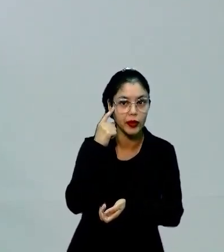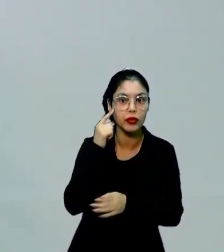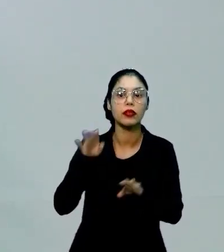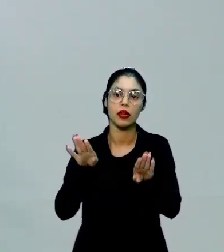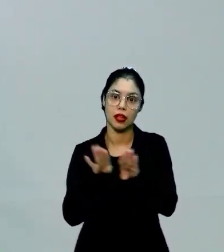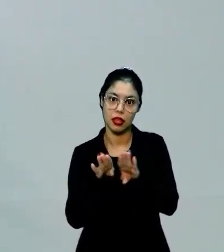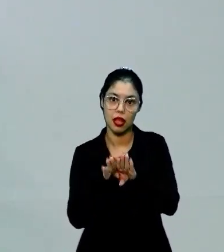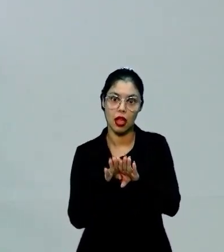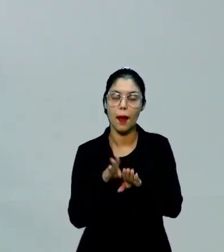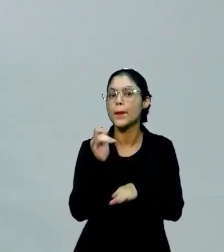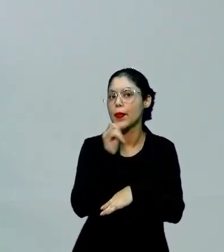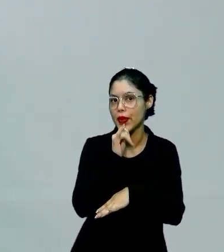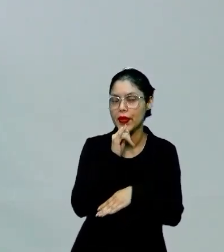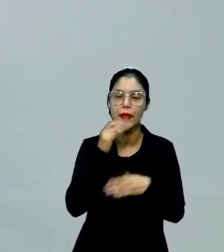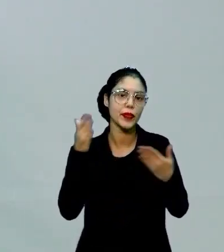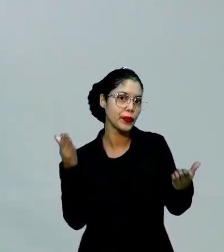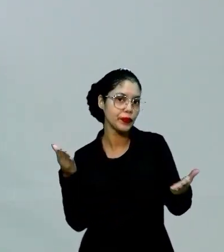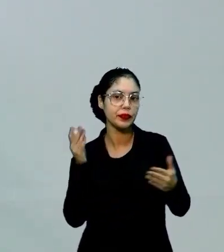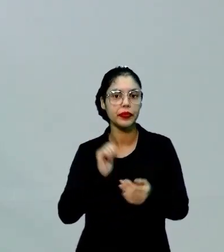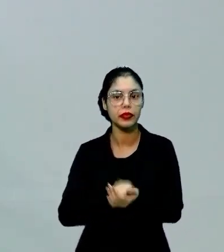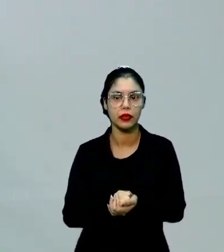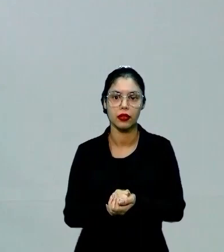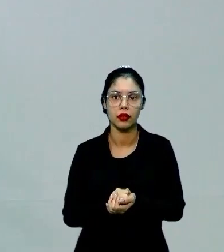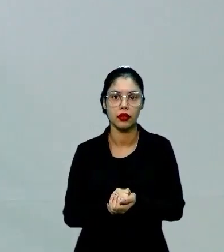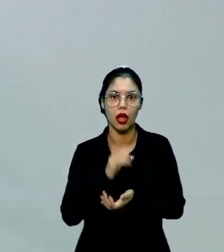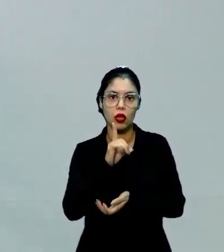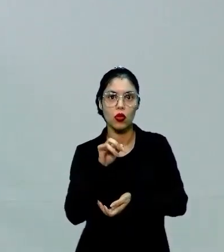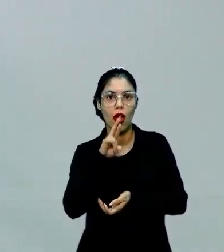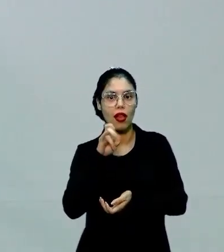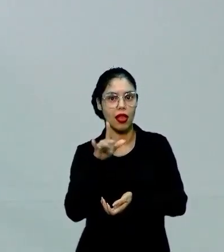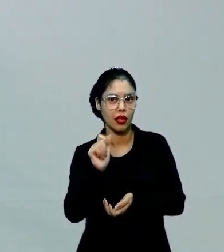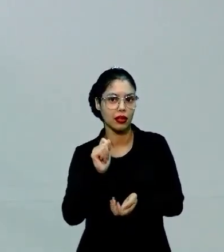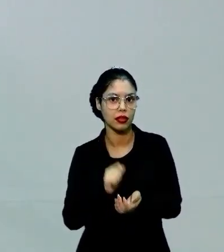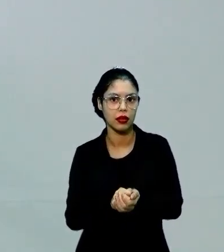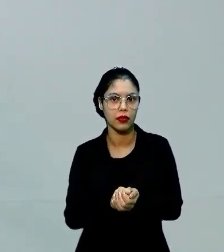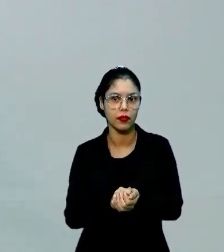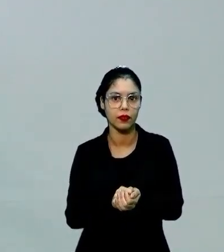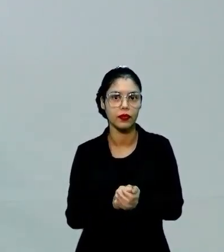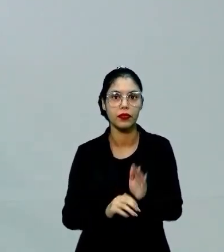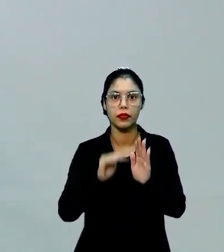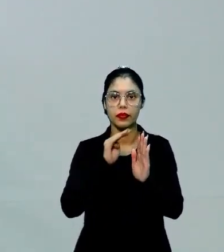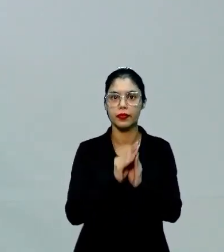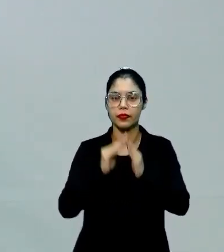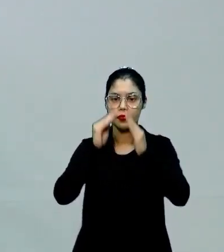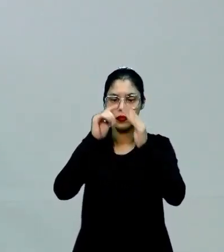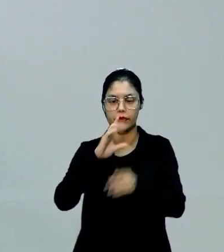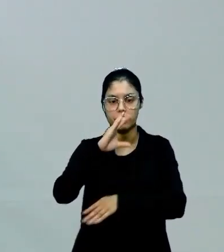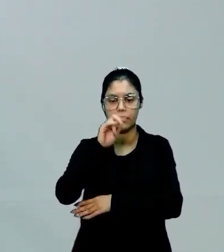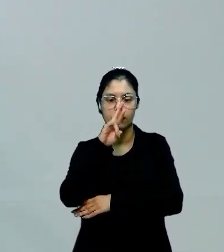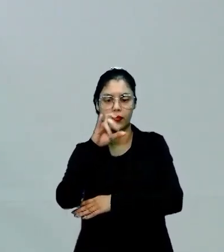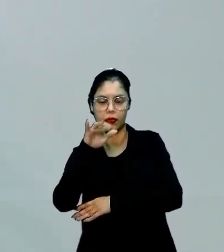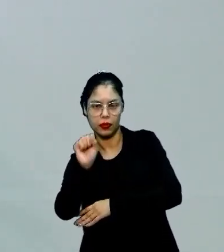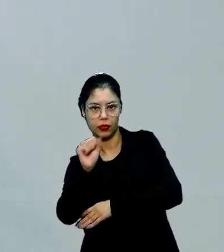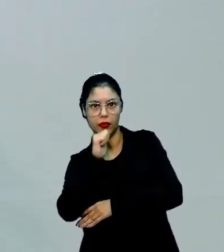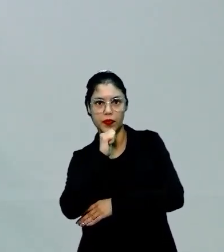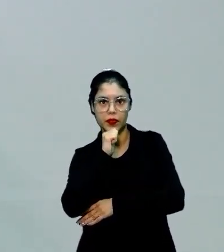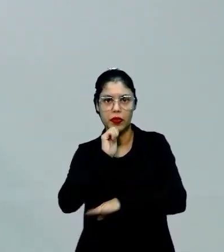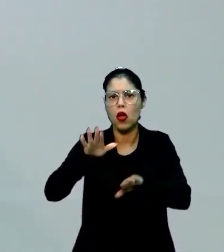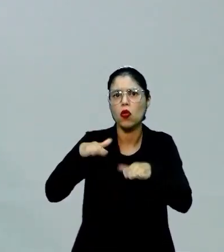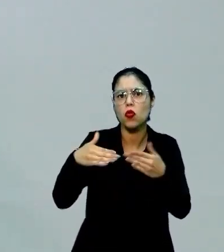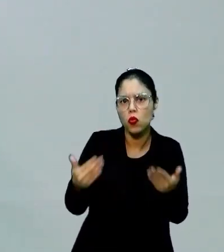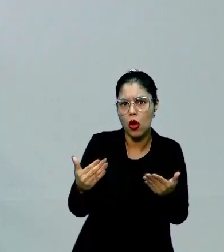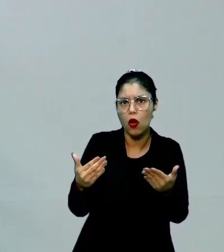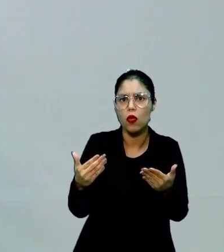que nós temos, por exemplo, aquela dualidade, as classes sociais. Você pertence a qual